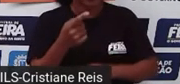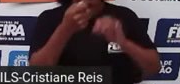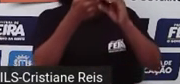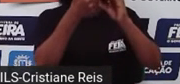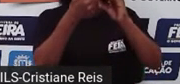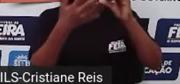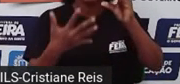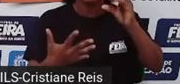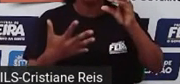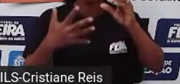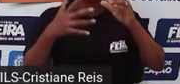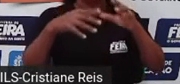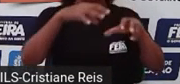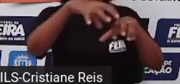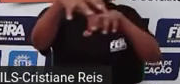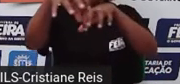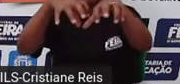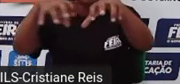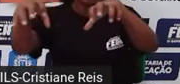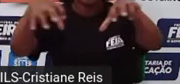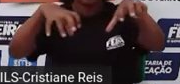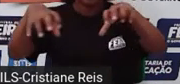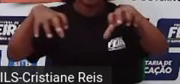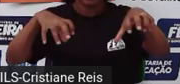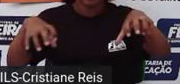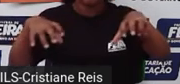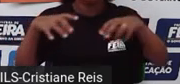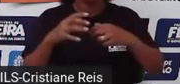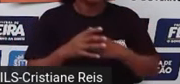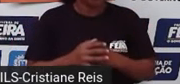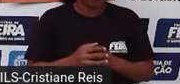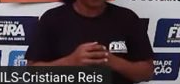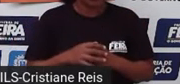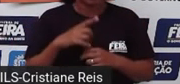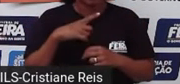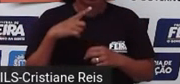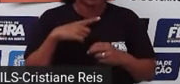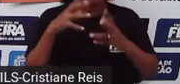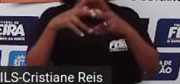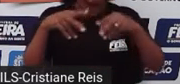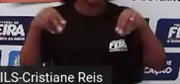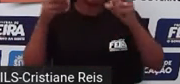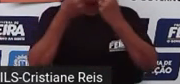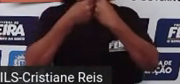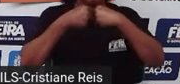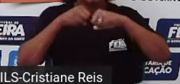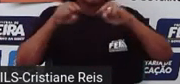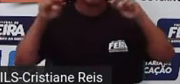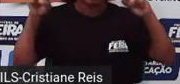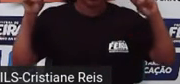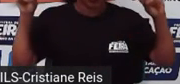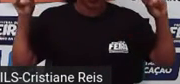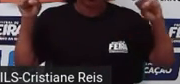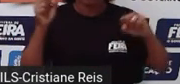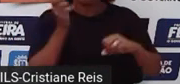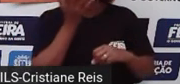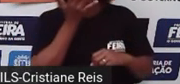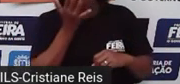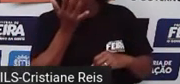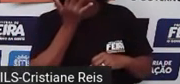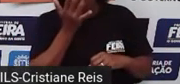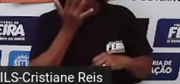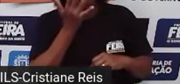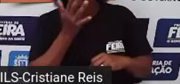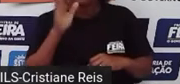físicos como ela também né tem a grande em extensão Vocês estão vendo aqui gente vai porque quis colore muito mapa